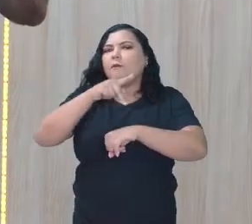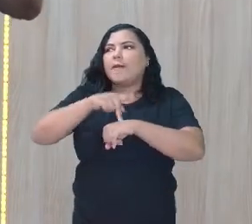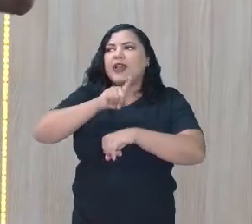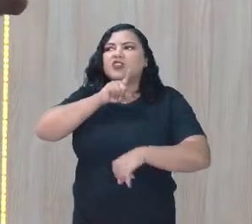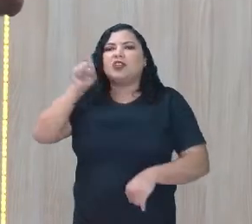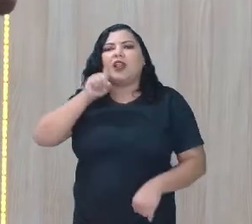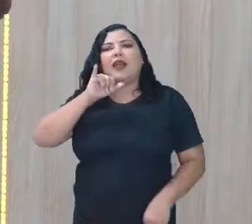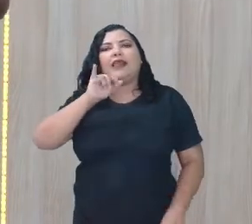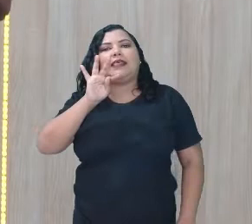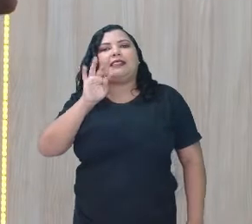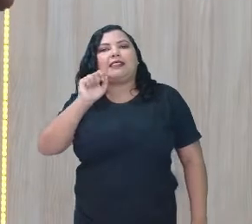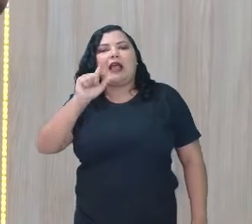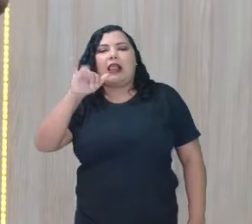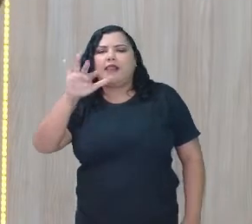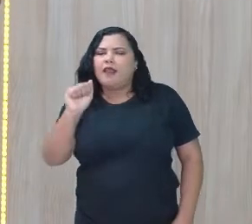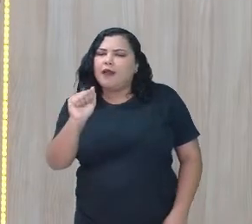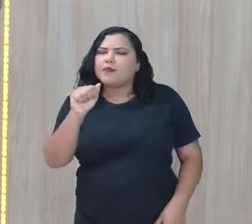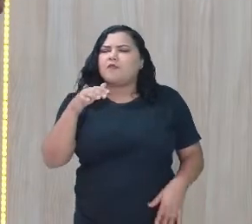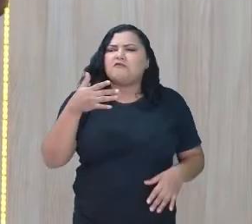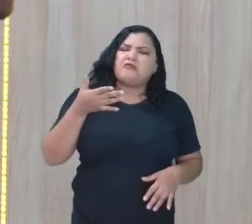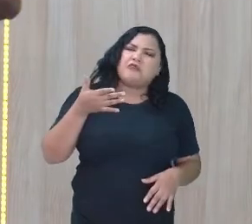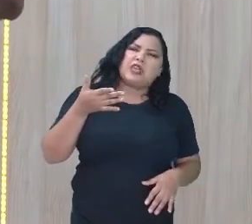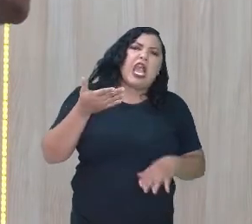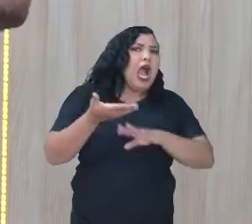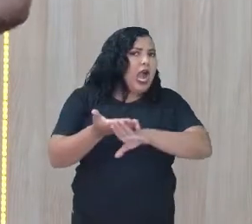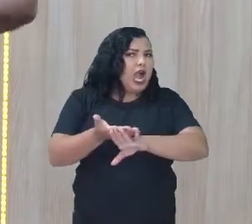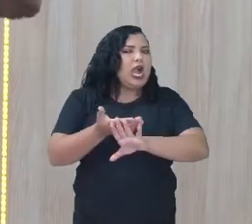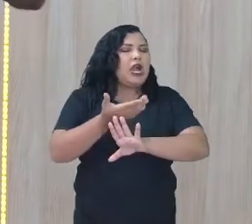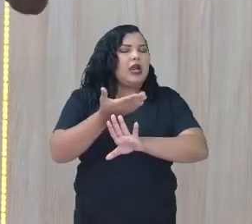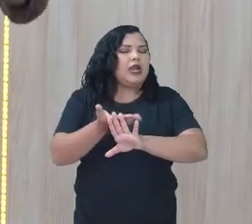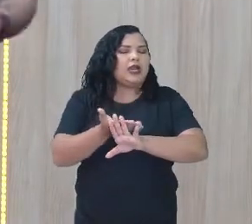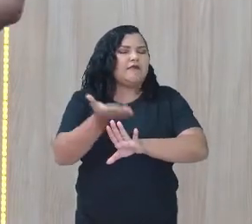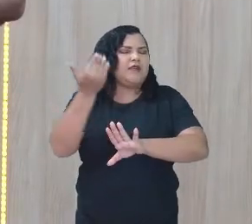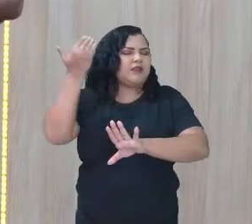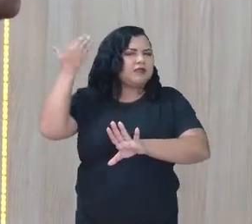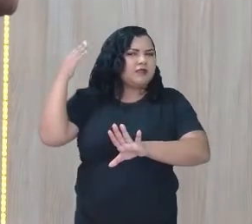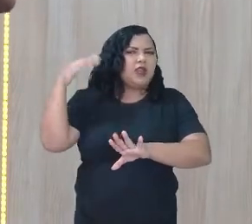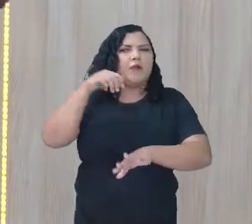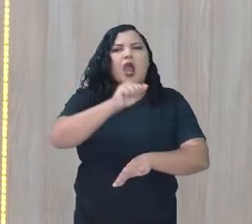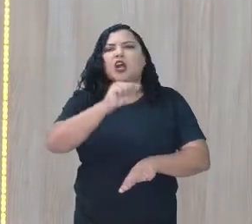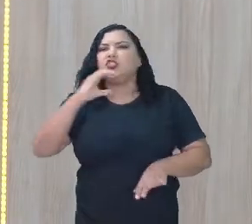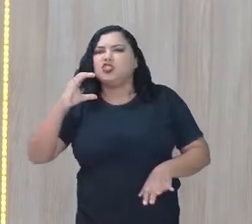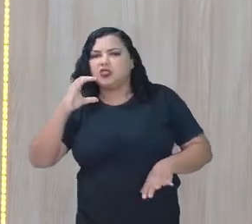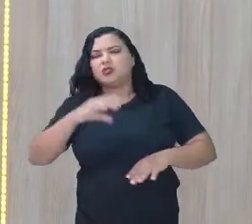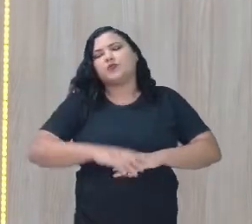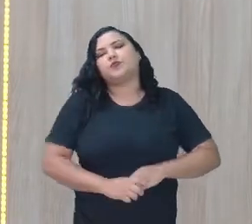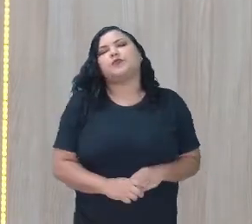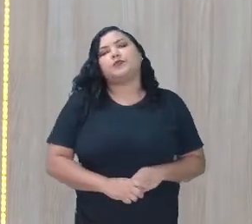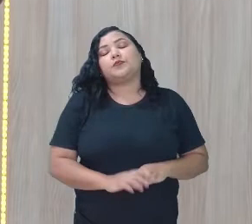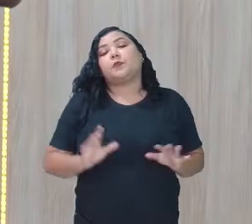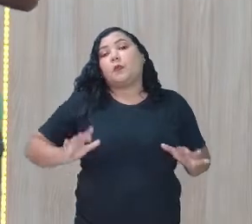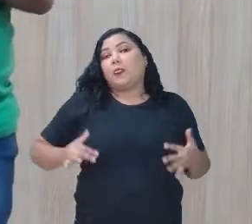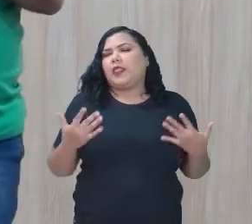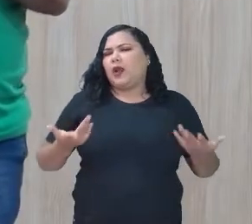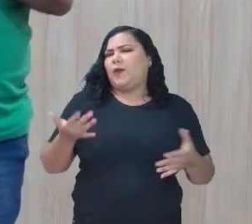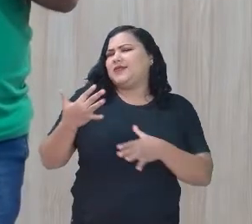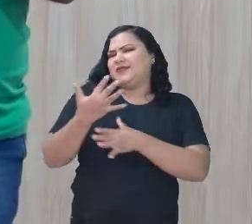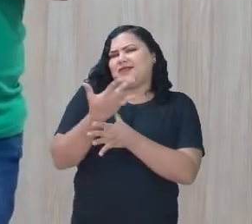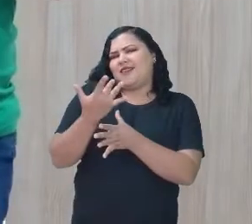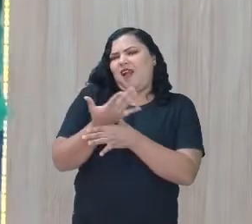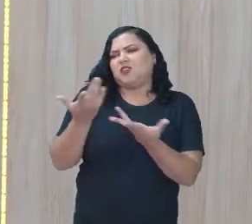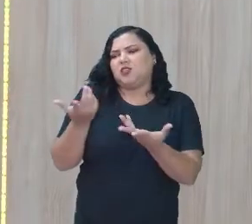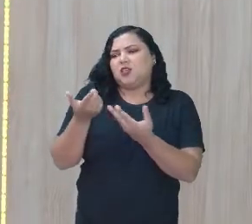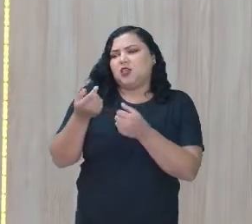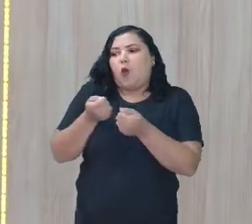anos, né, antes de Cristo, se a gente leva em consideração o relato, né, mitológico, né, de fundação da cidade. E foi uma cidadezinha